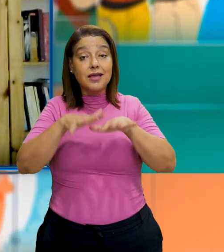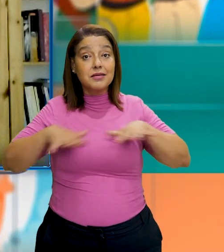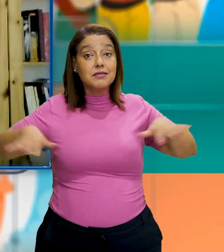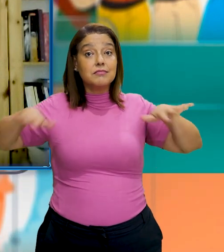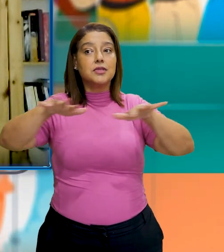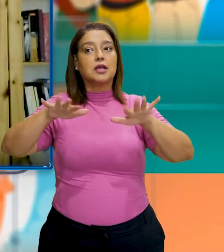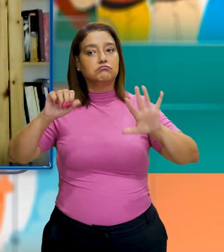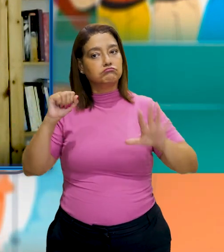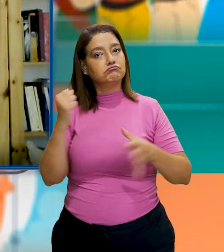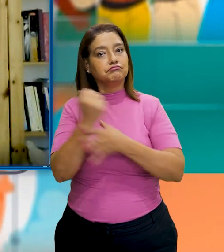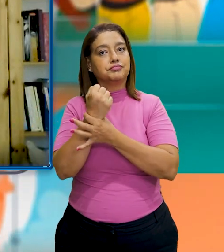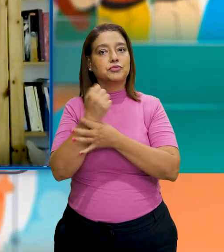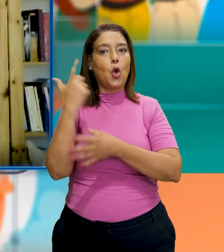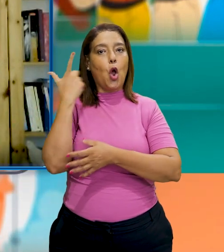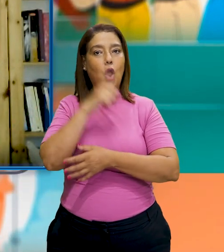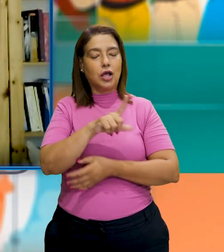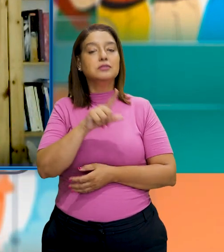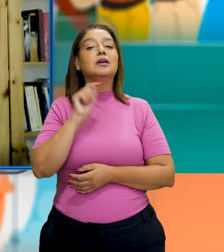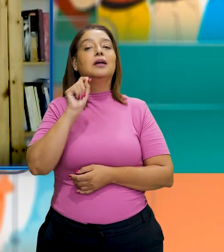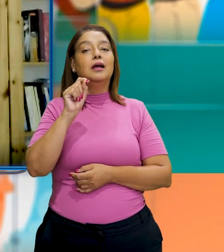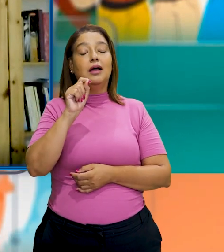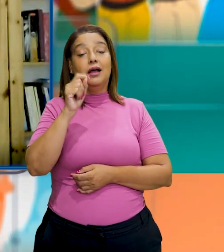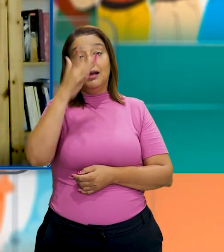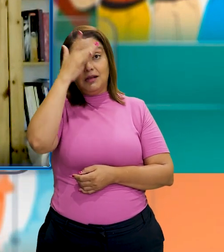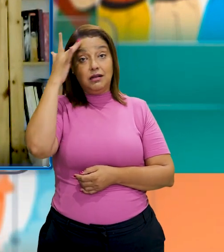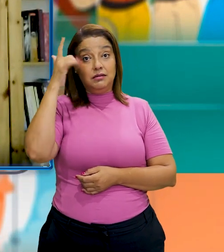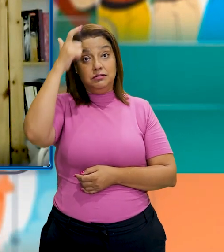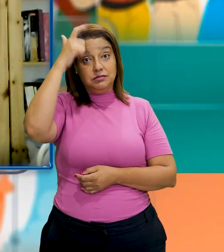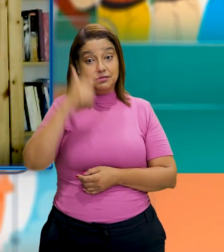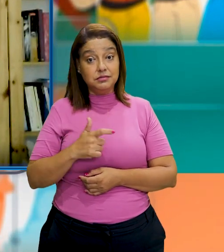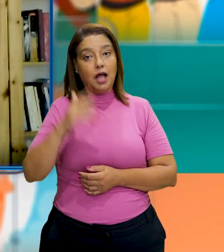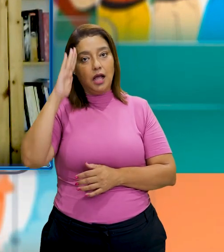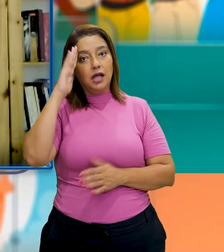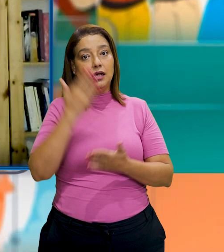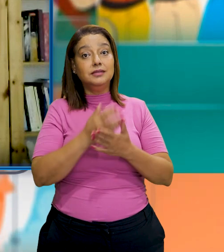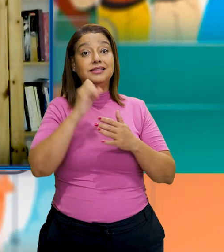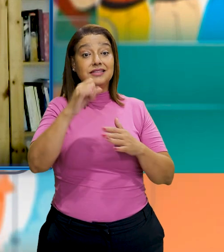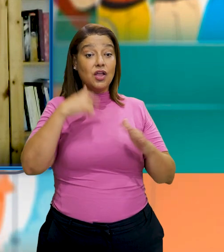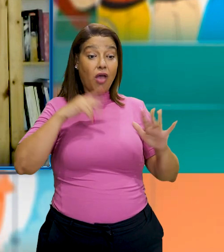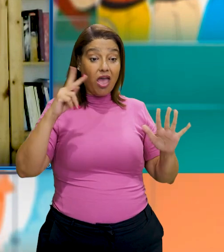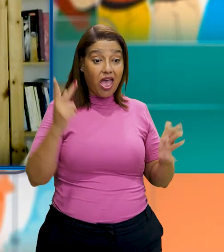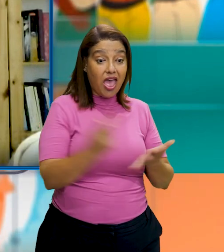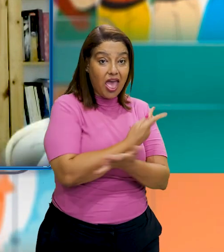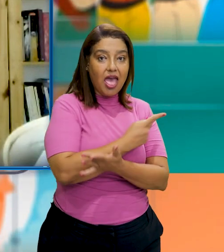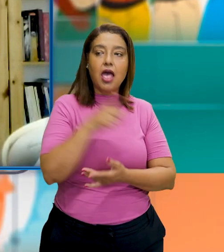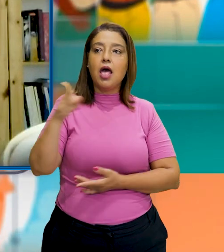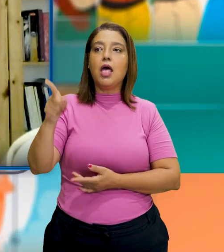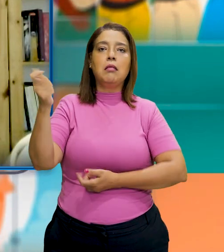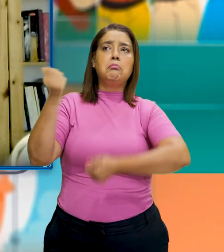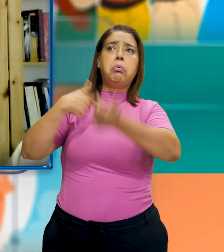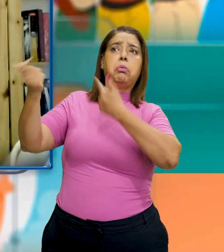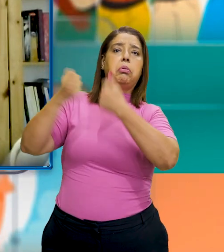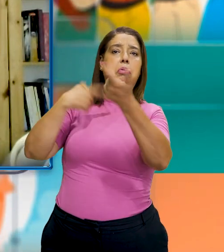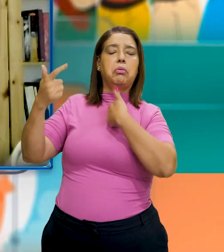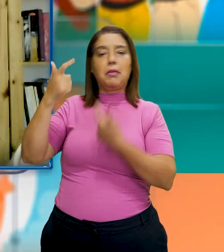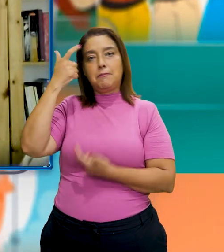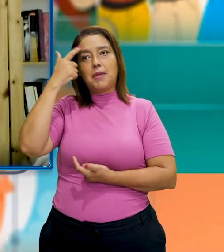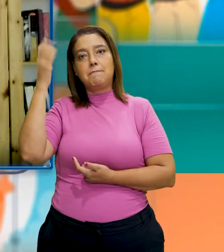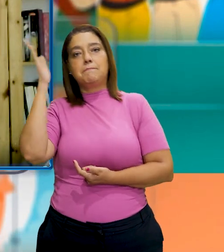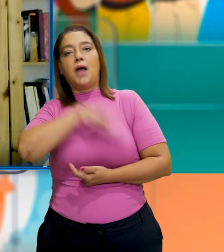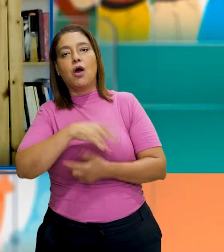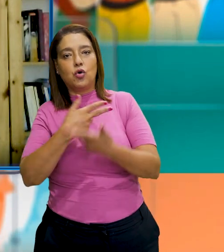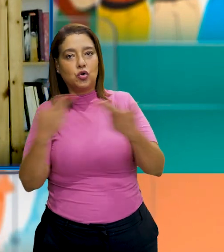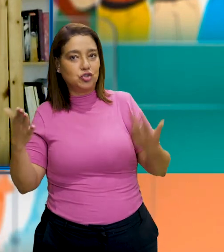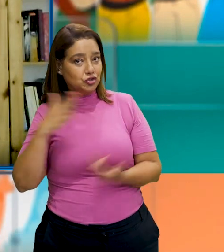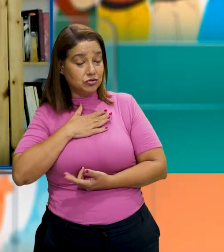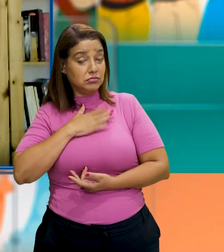ambientes psicologicamente seguros, as pessoas acreditam que se elas cometerem um erro, os outros não vão puni-la ou pensar mal